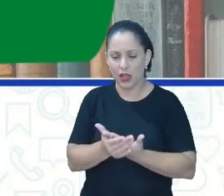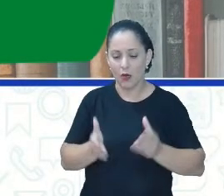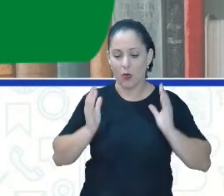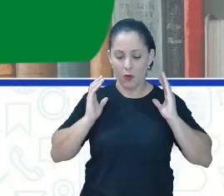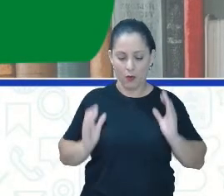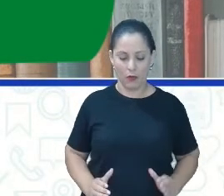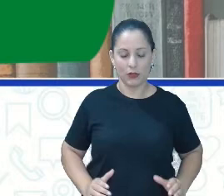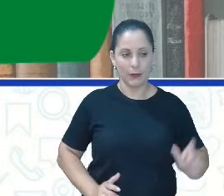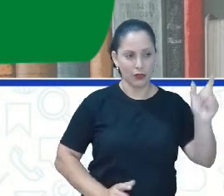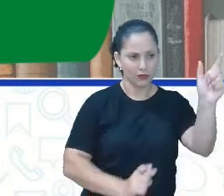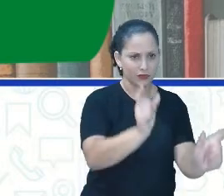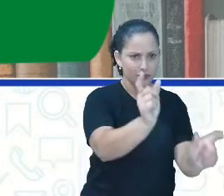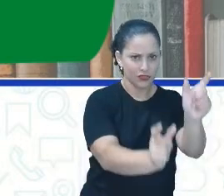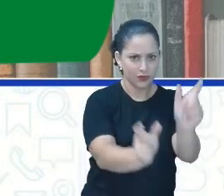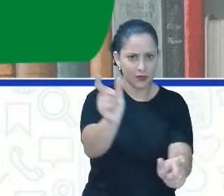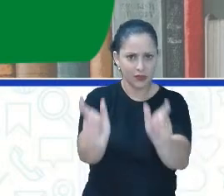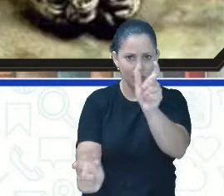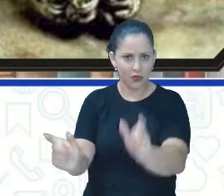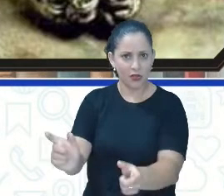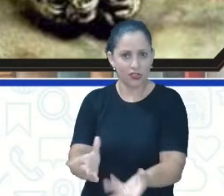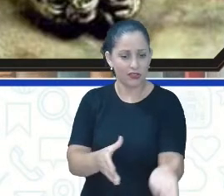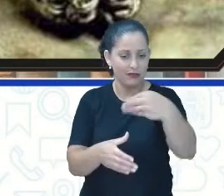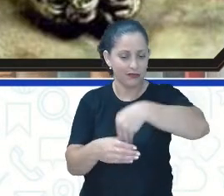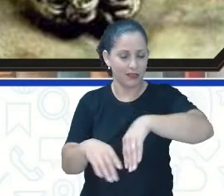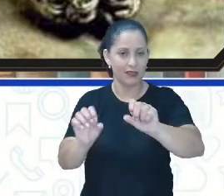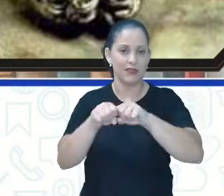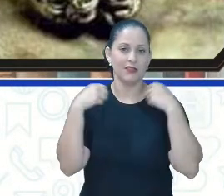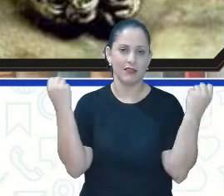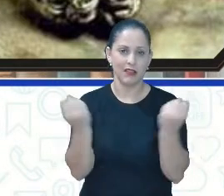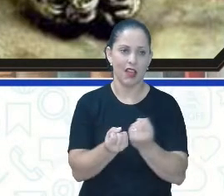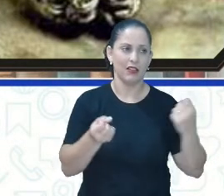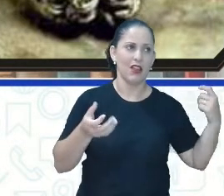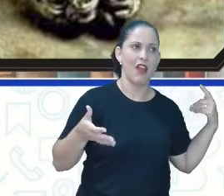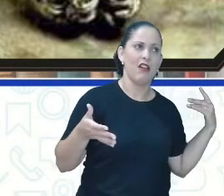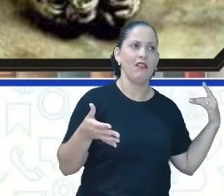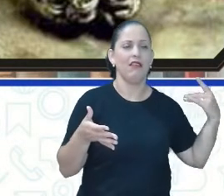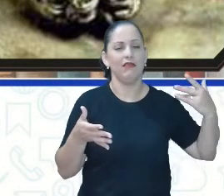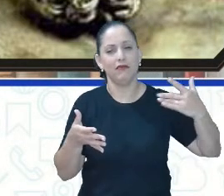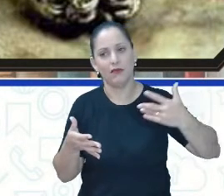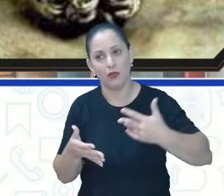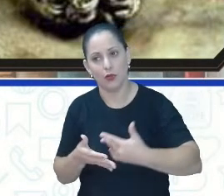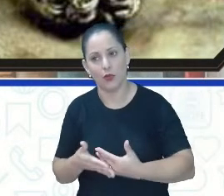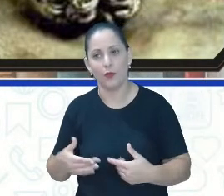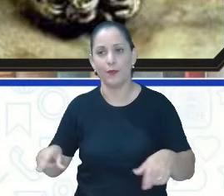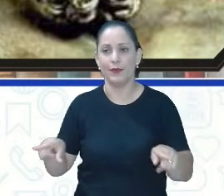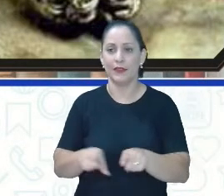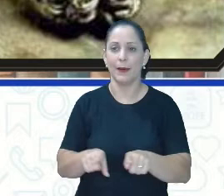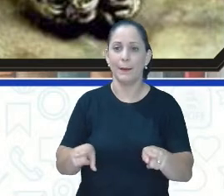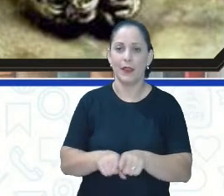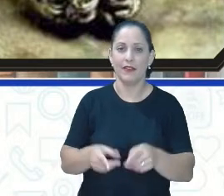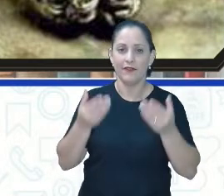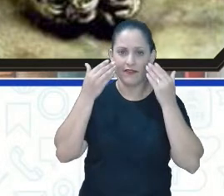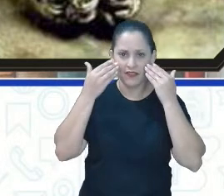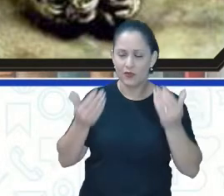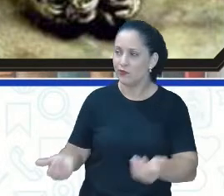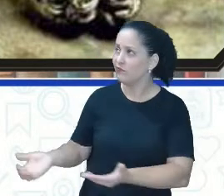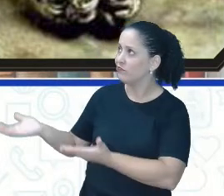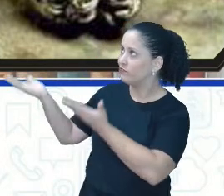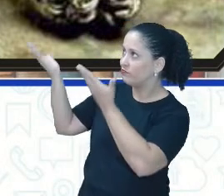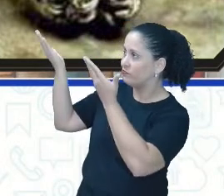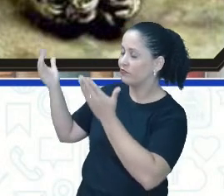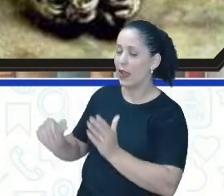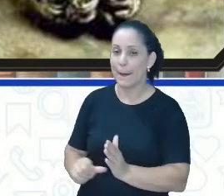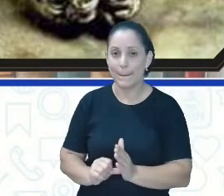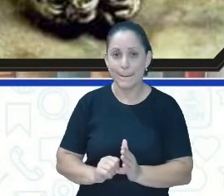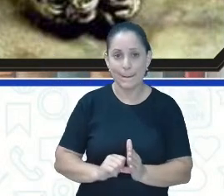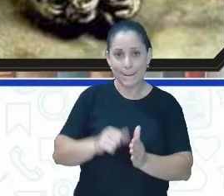em sociedade ao longo do tempo, né? Então a gente viu isso na última aula, viu que, por exemplo, a primeira pessoa, né, a